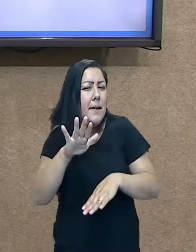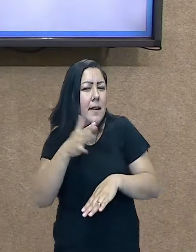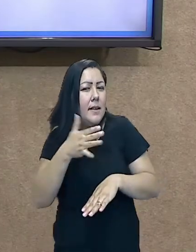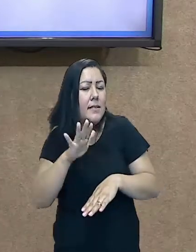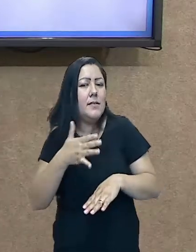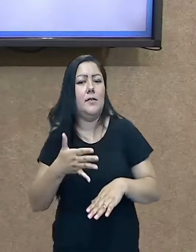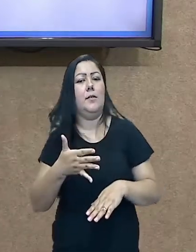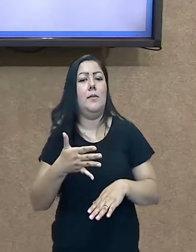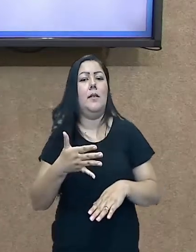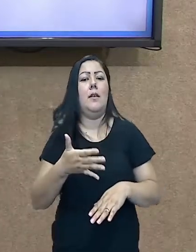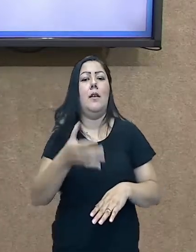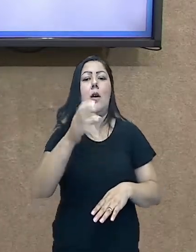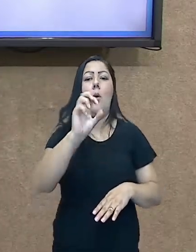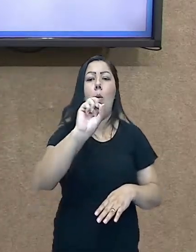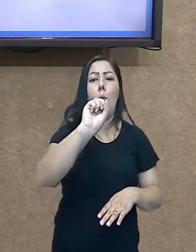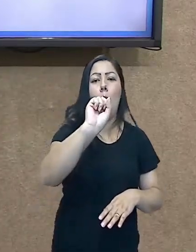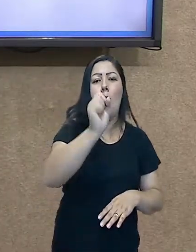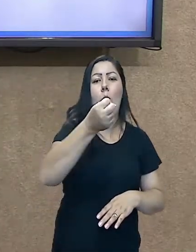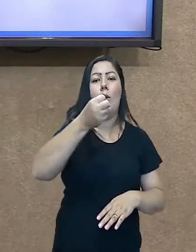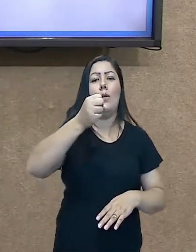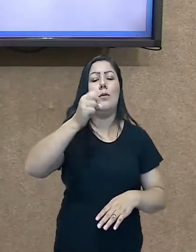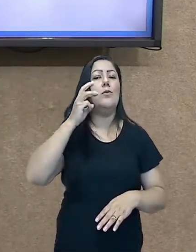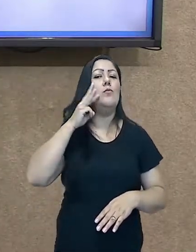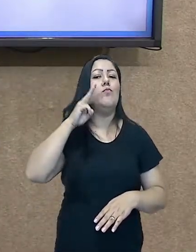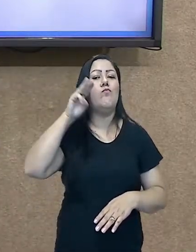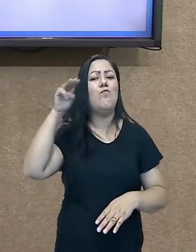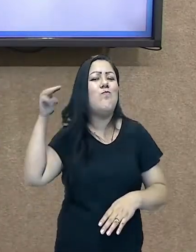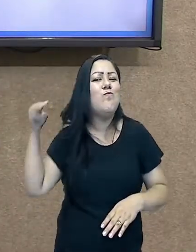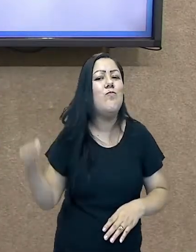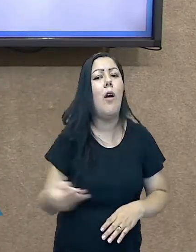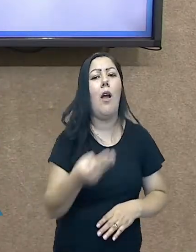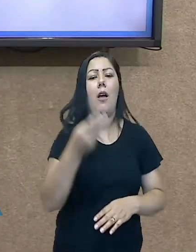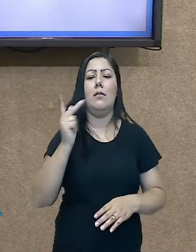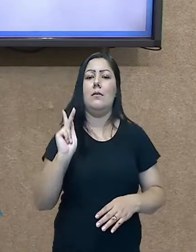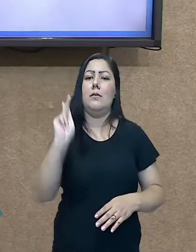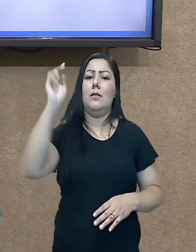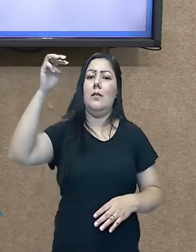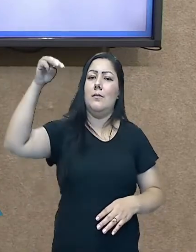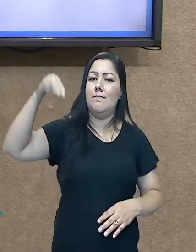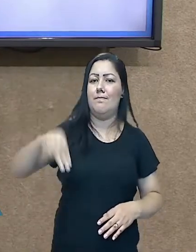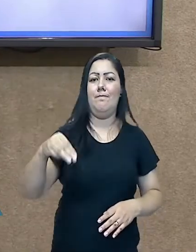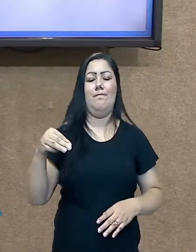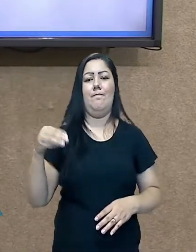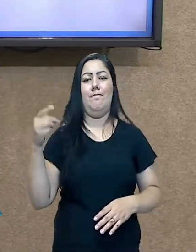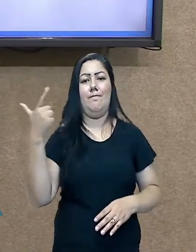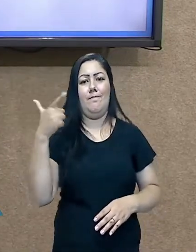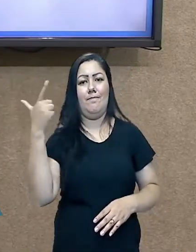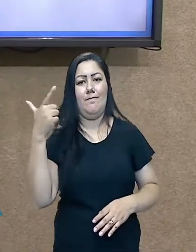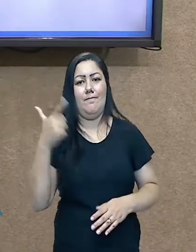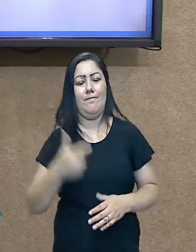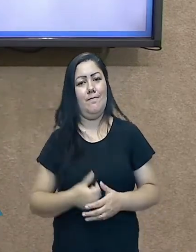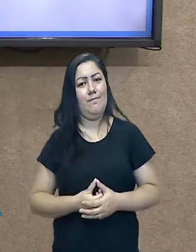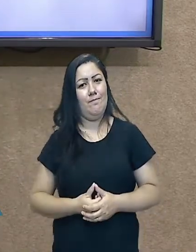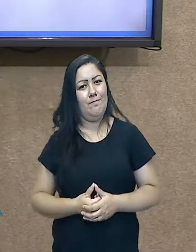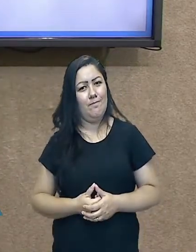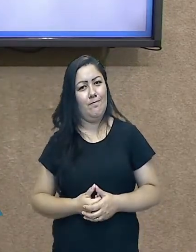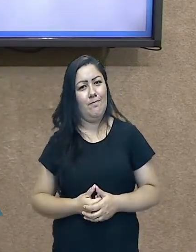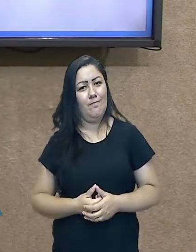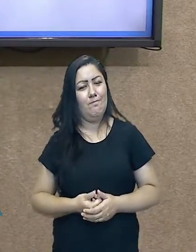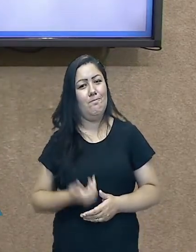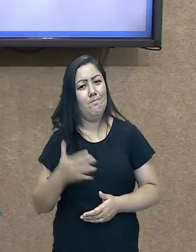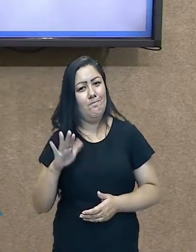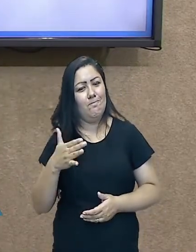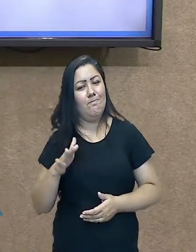aproximadamente, 8 milhões de quilômetros quadrados. 8 milhões e meio de quilômetros